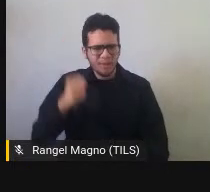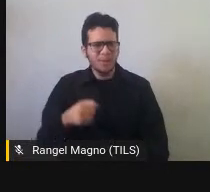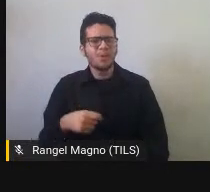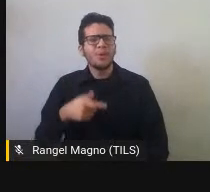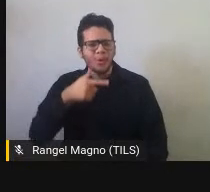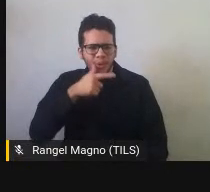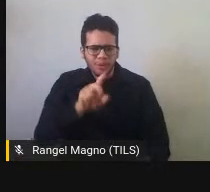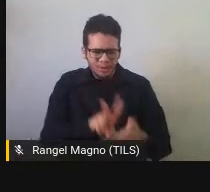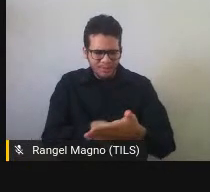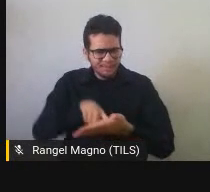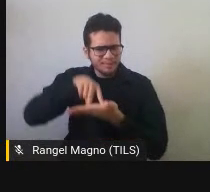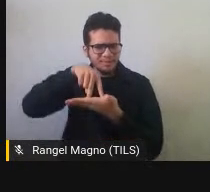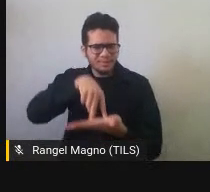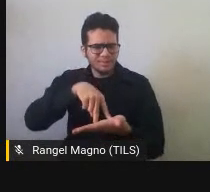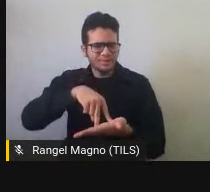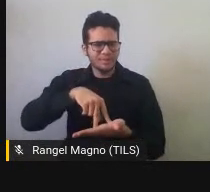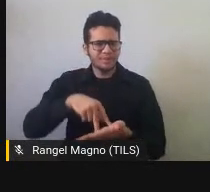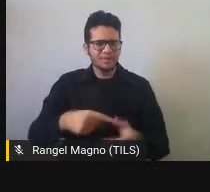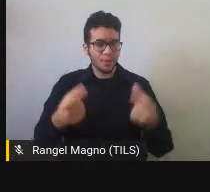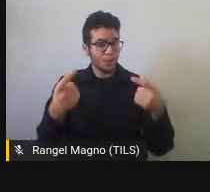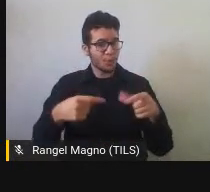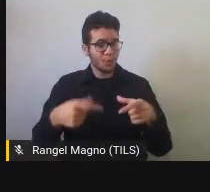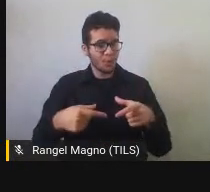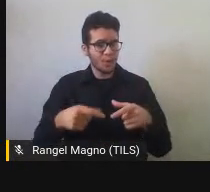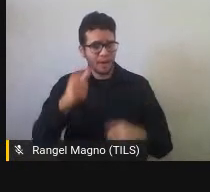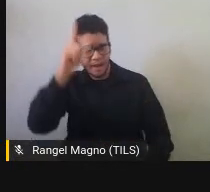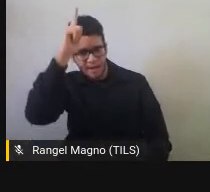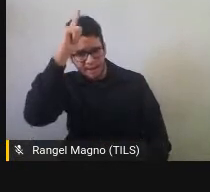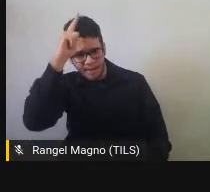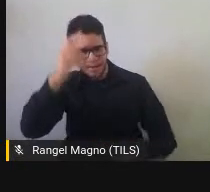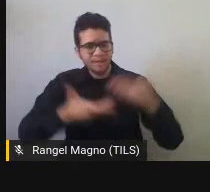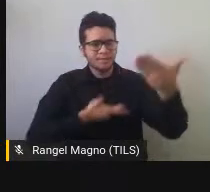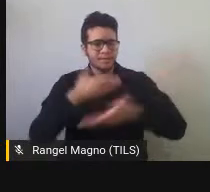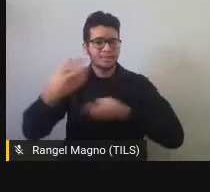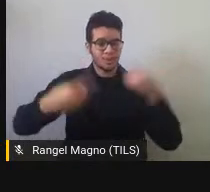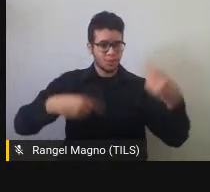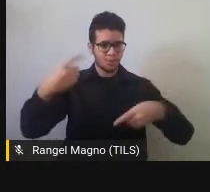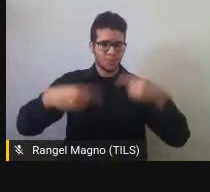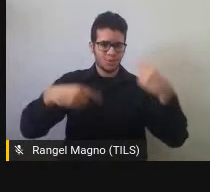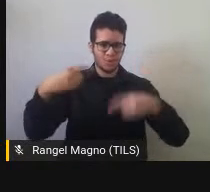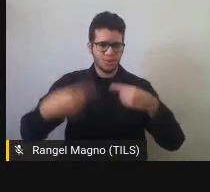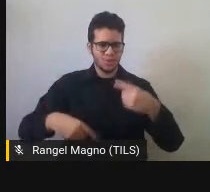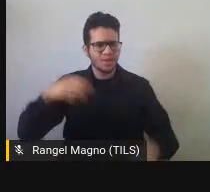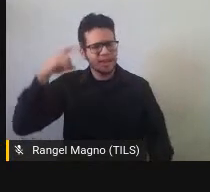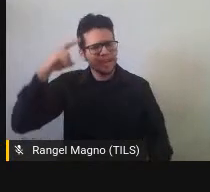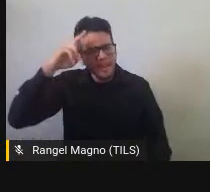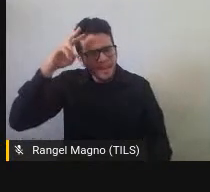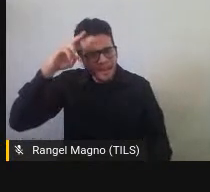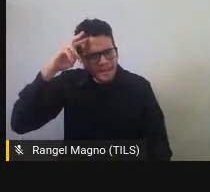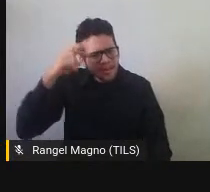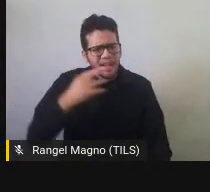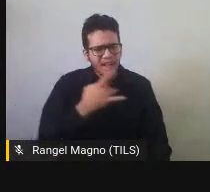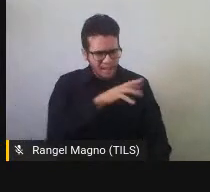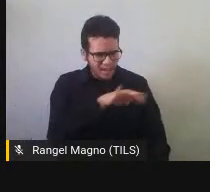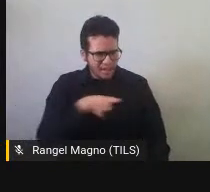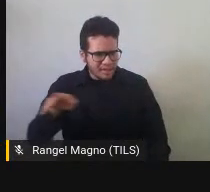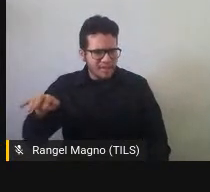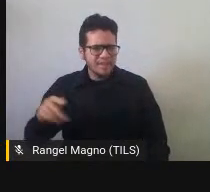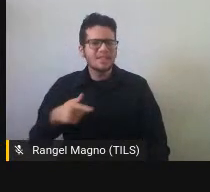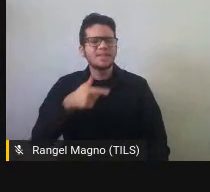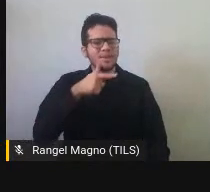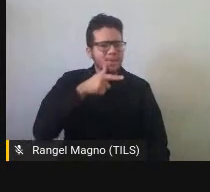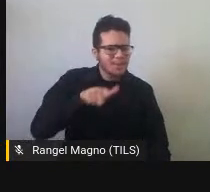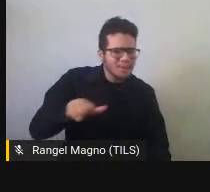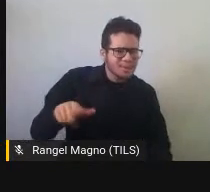envia ao linguista alemão ele pôde ir além das lembranças de infância sentiu-se a vontade para evocá-las e